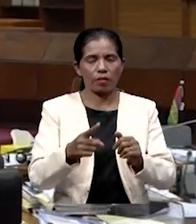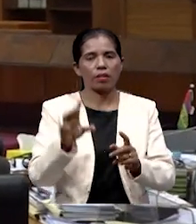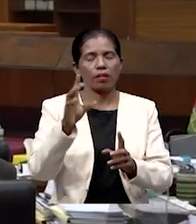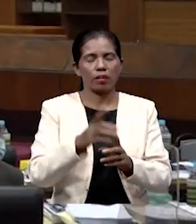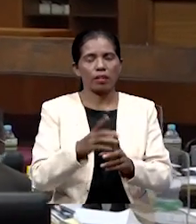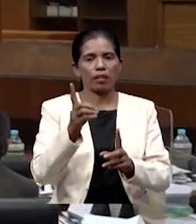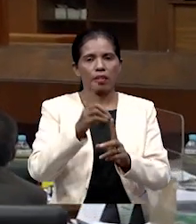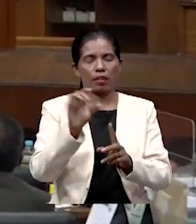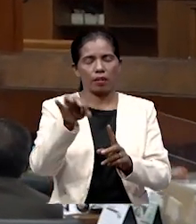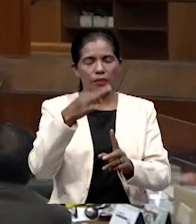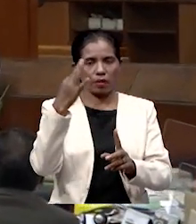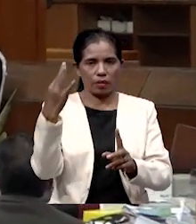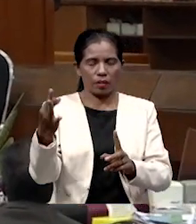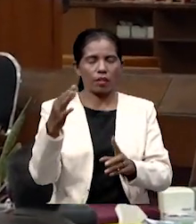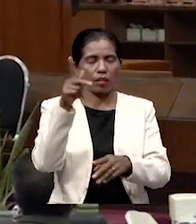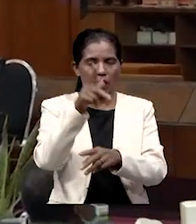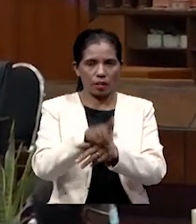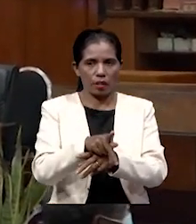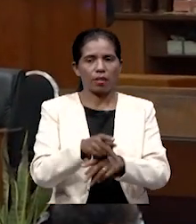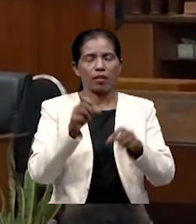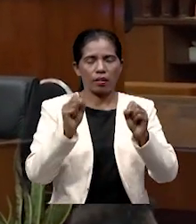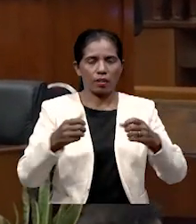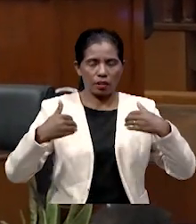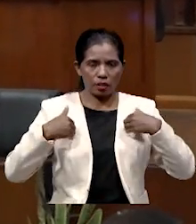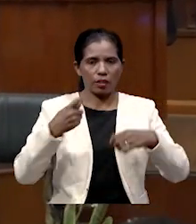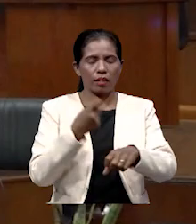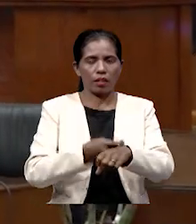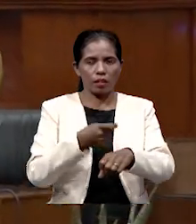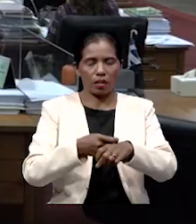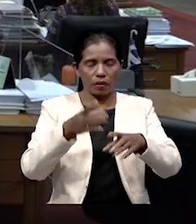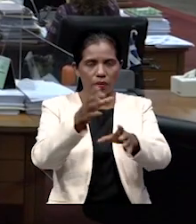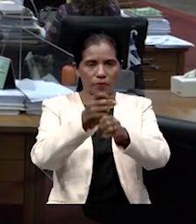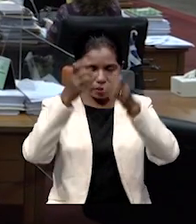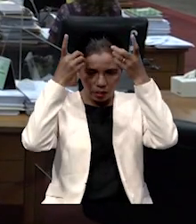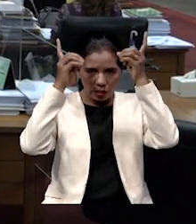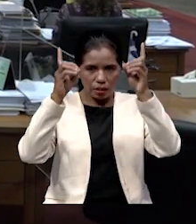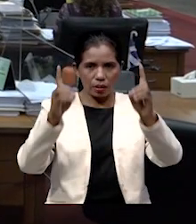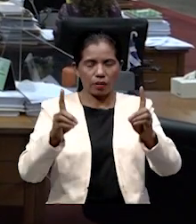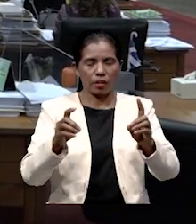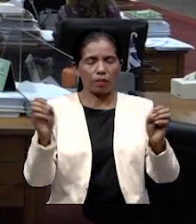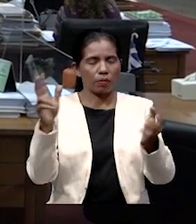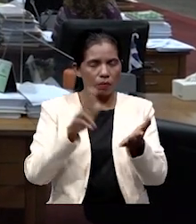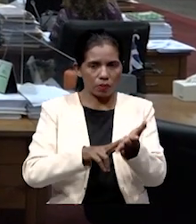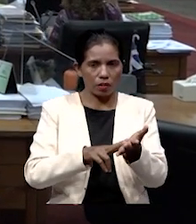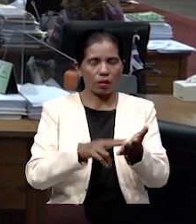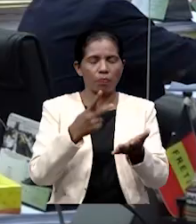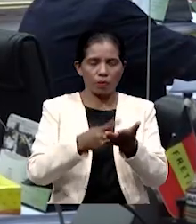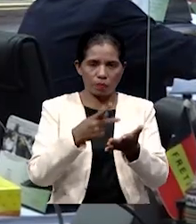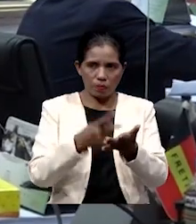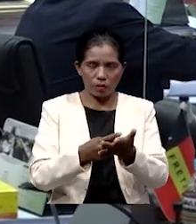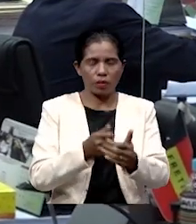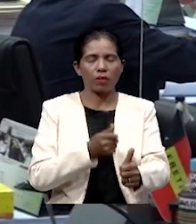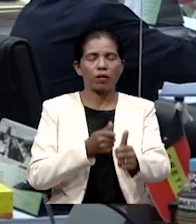e a Loronsa no Luresensia Calan. Nune se ia tempo bania a tufoti decisão, promulga caveta proposta refere,